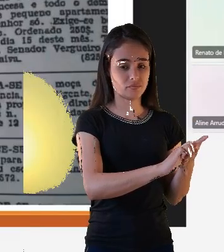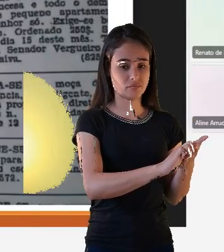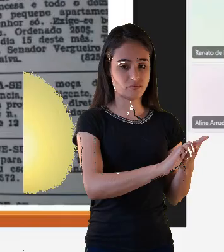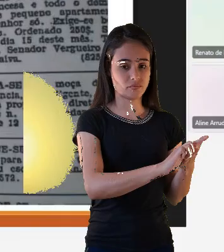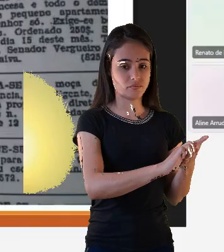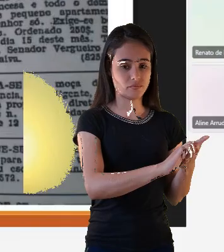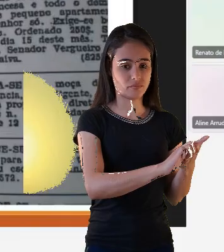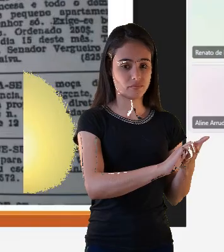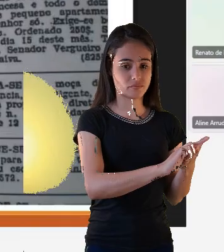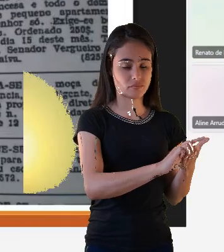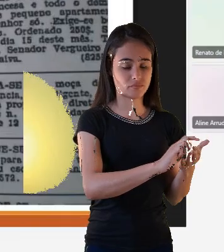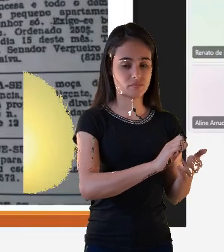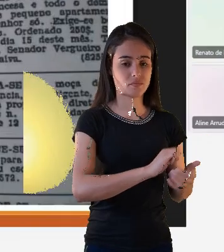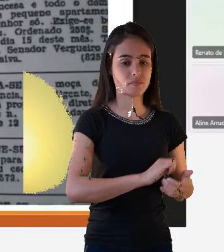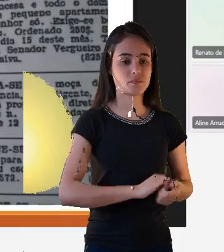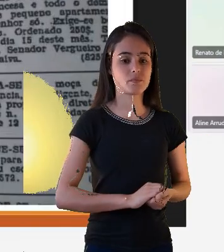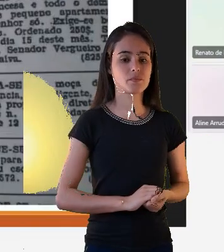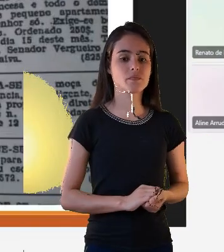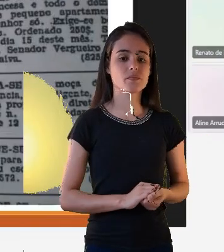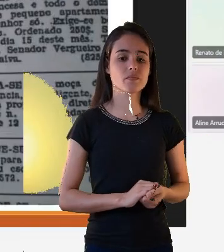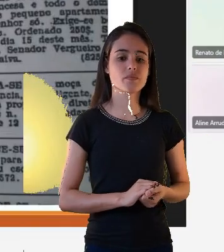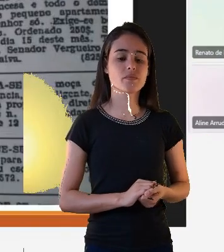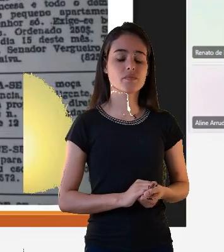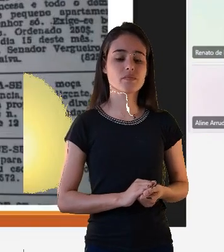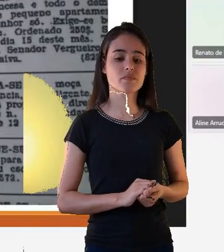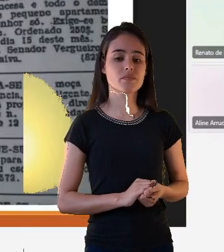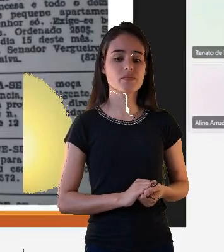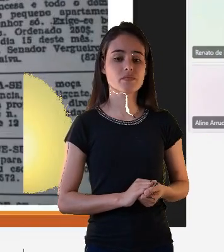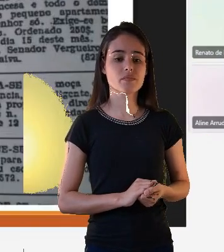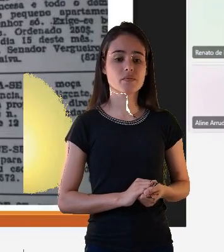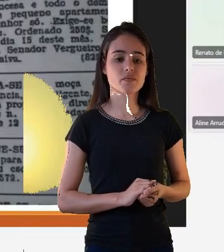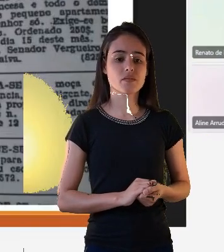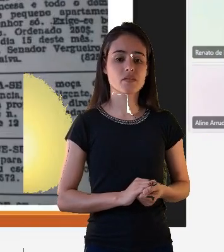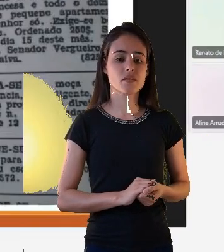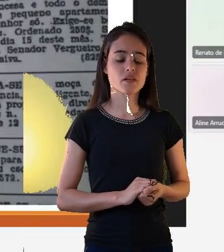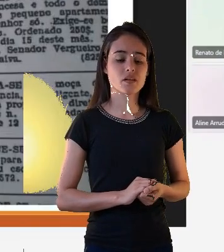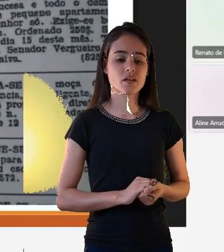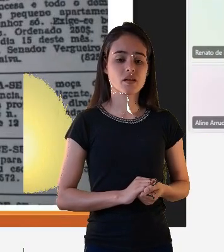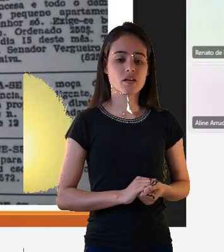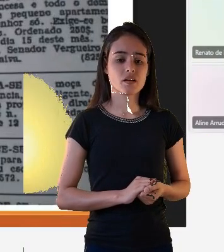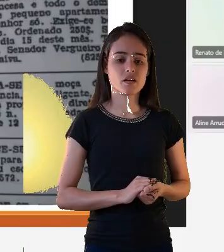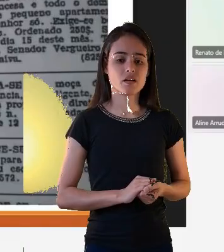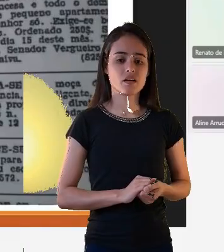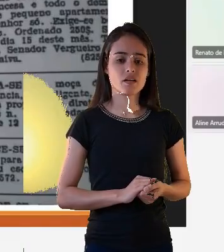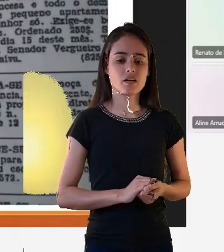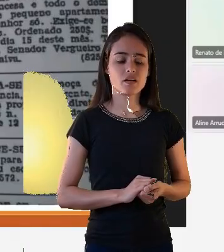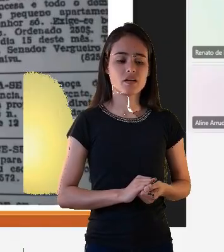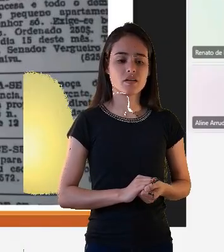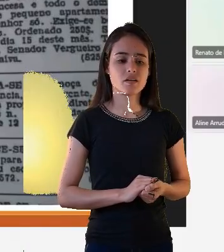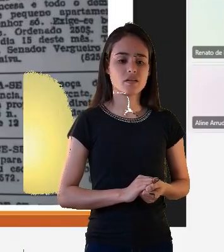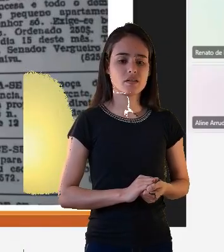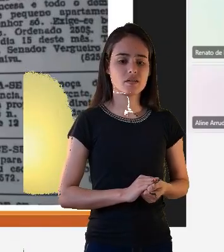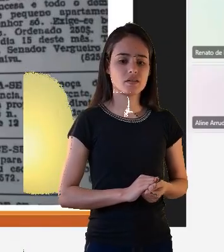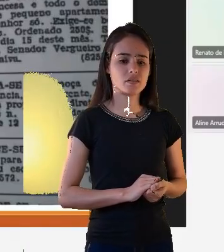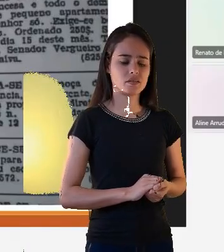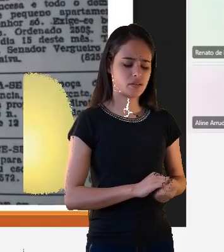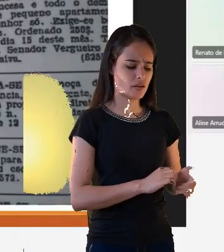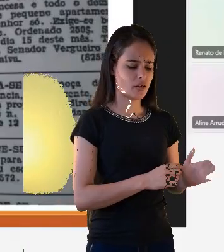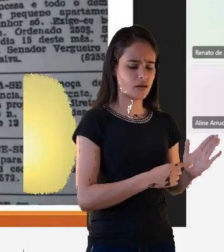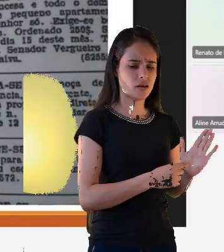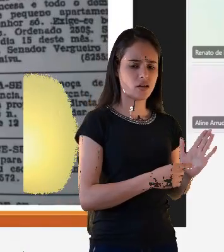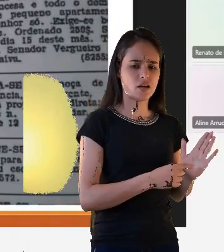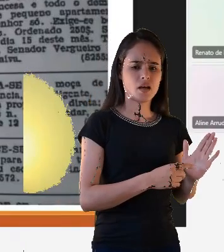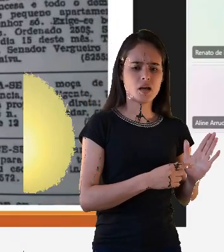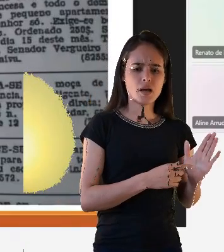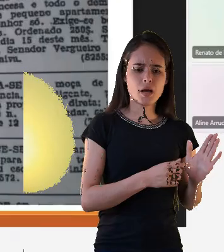cuidadores, de que a oferta de que essas pessoas fizeram a